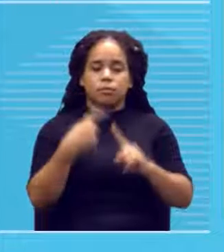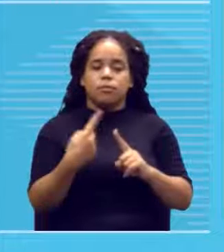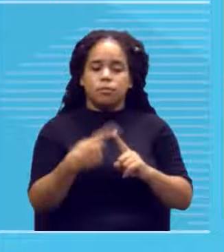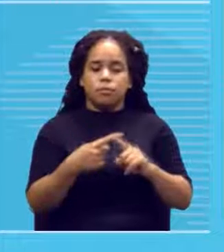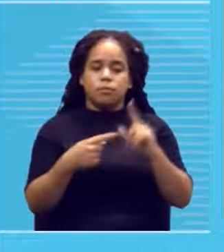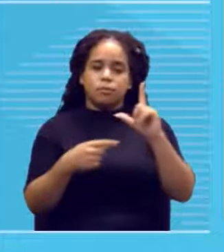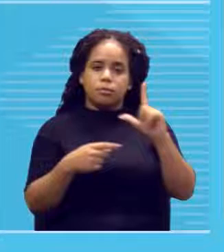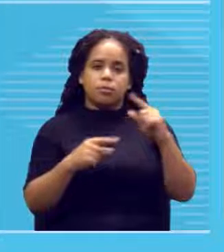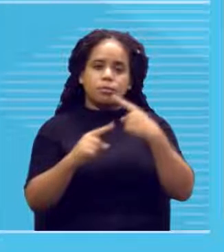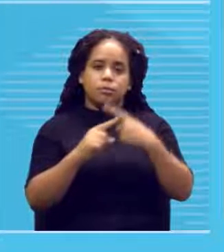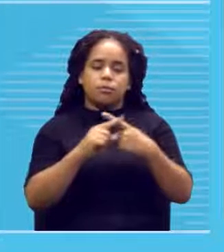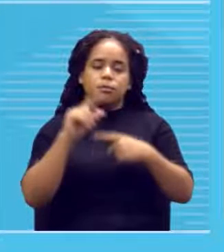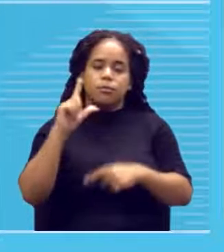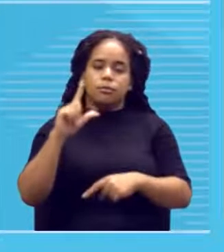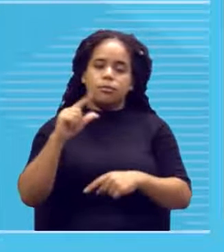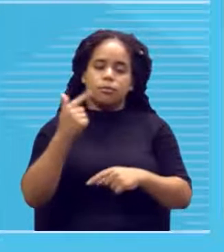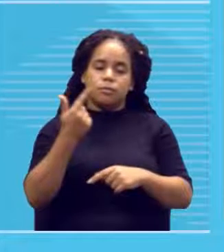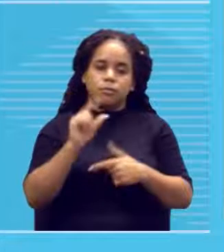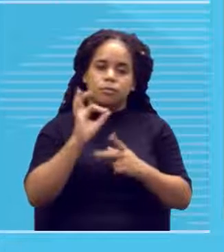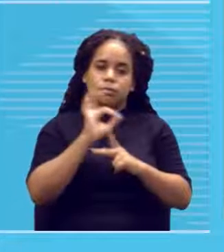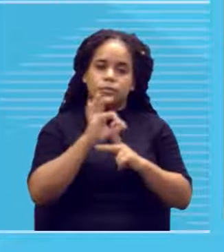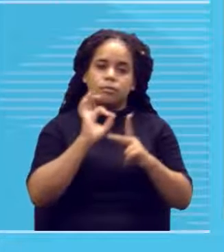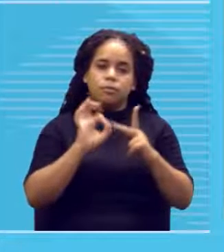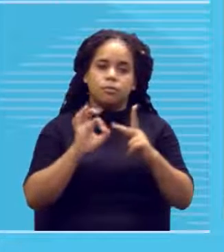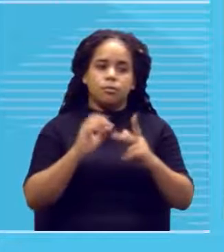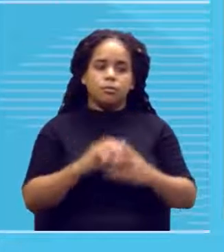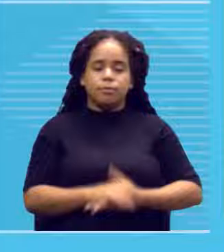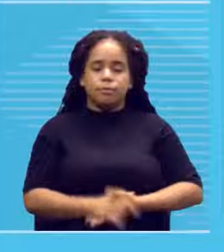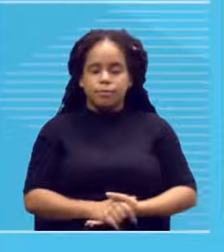outro Tá certo